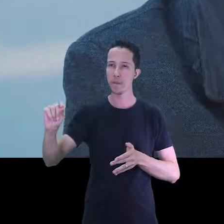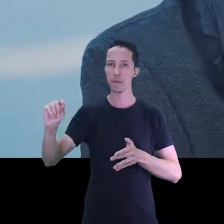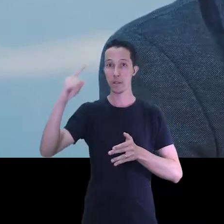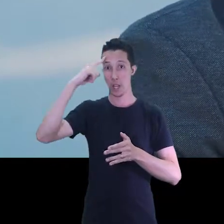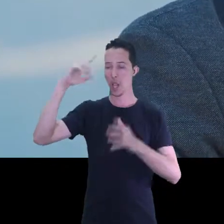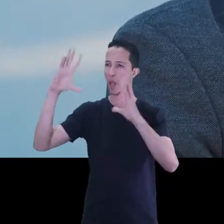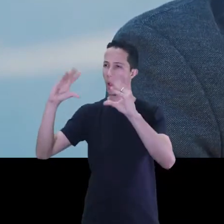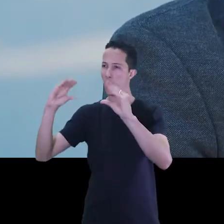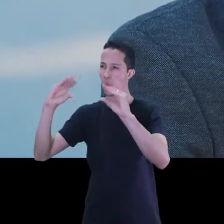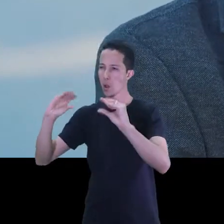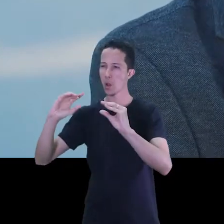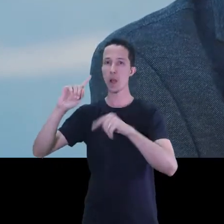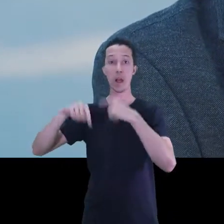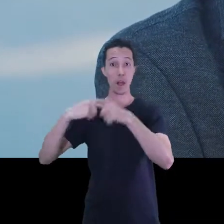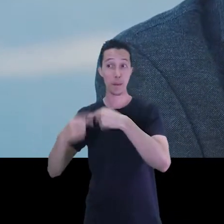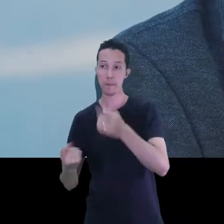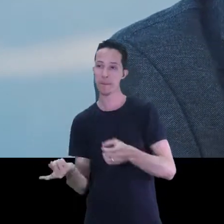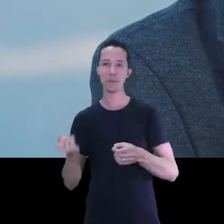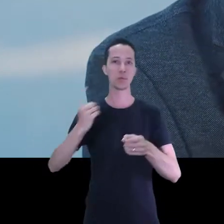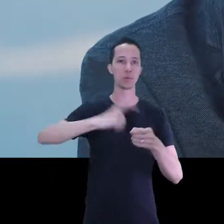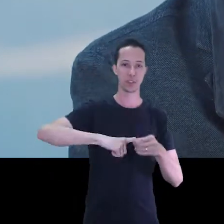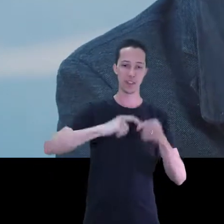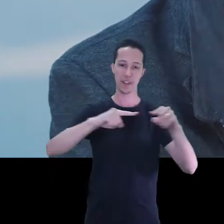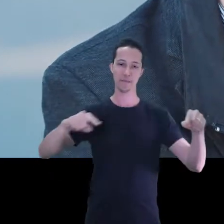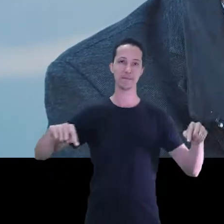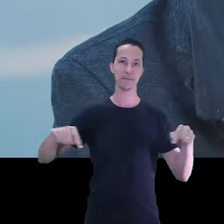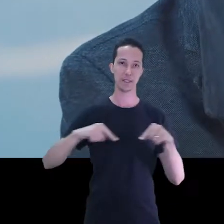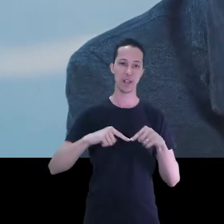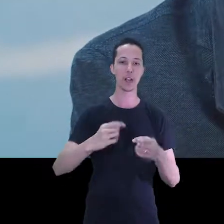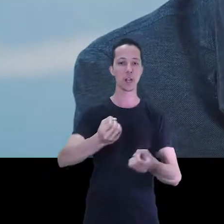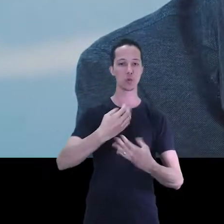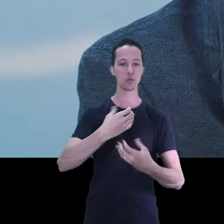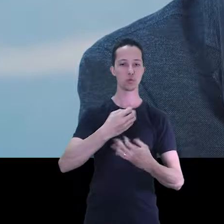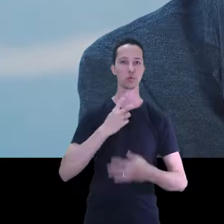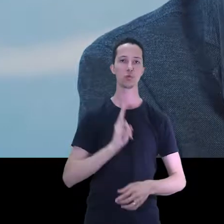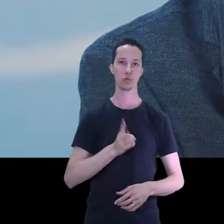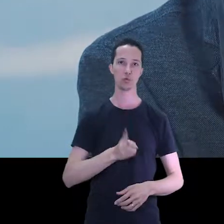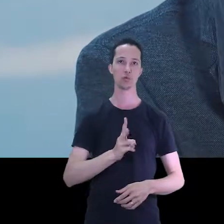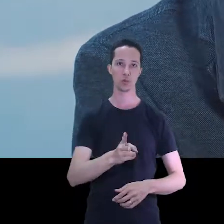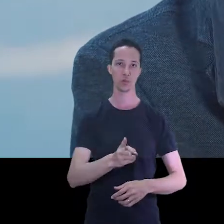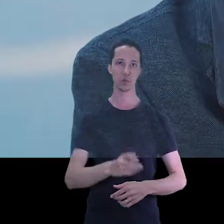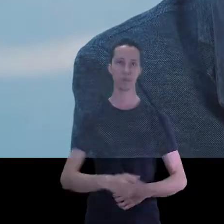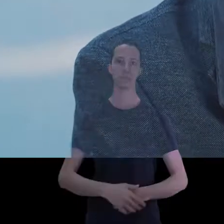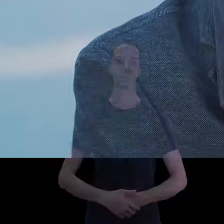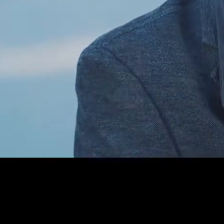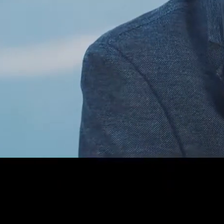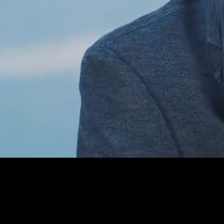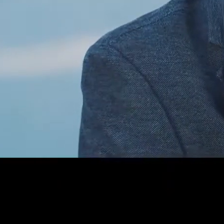sair um pouco, né, fazer alguma coisa para daí voltar renovado para aquela sala em que aquele conteúdo está sendo transmitido